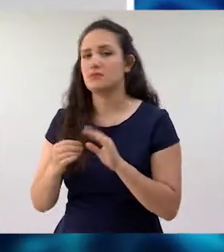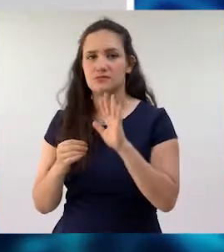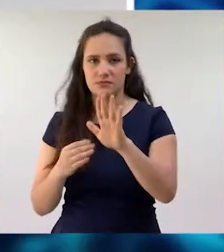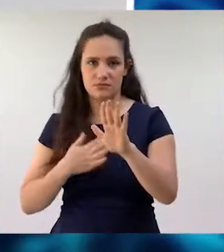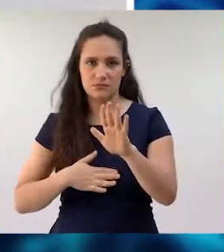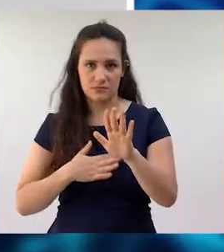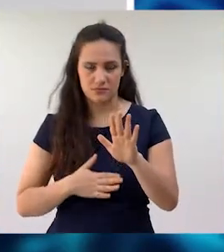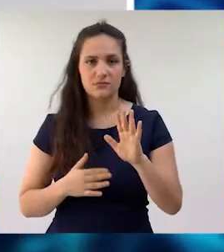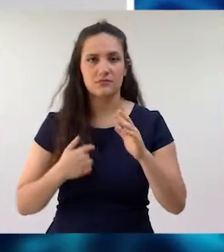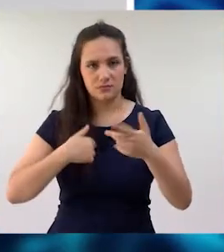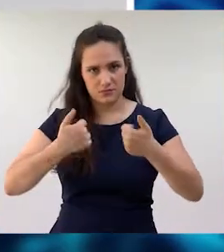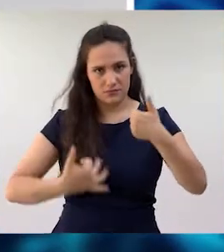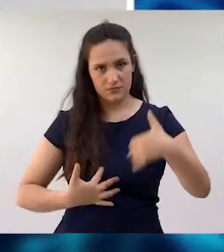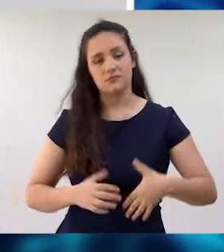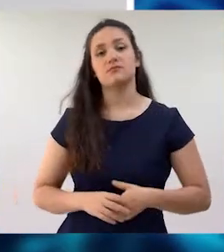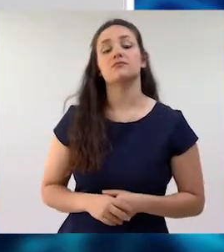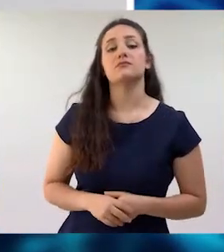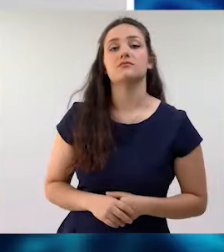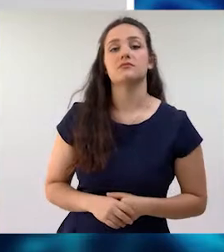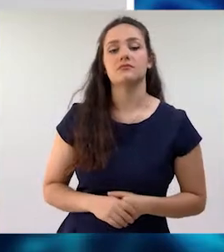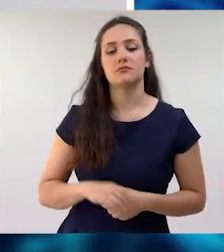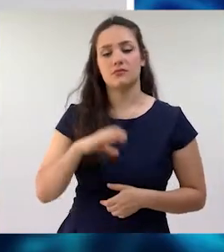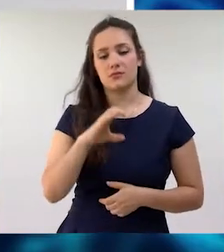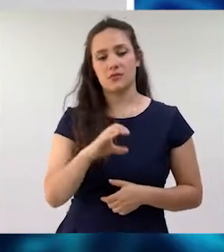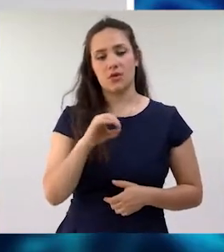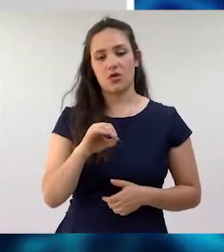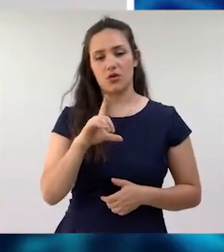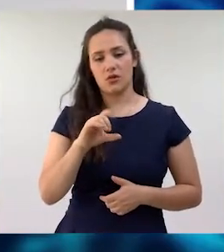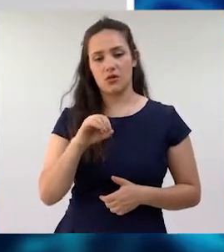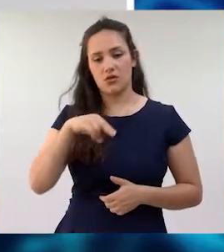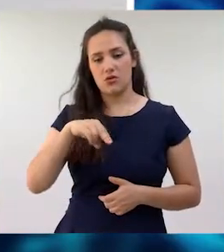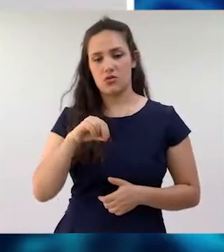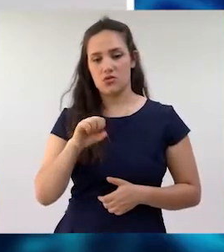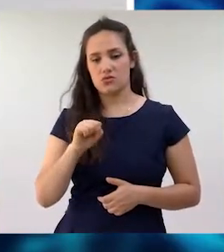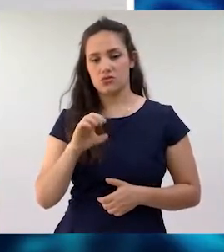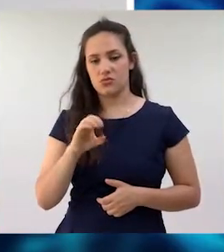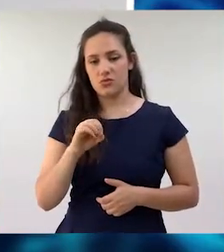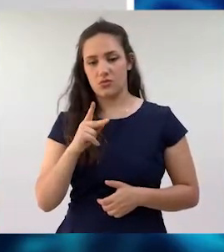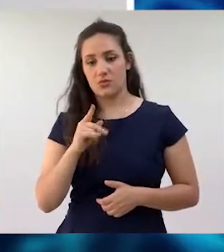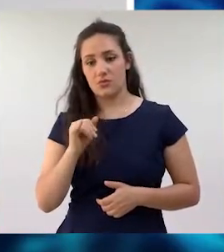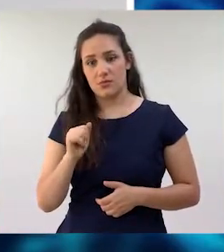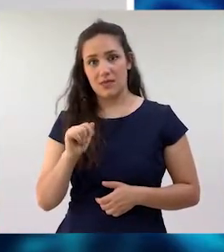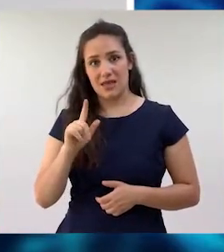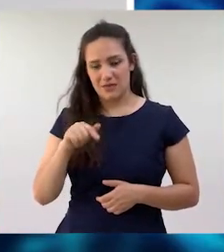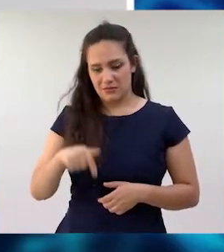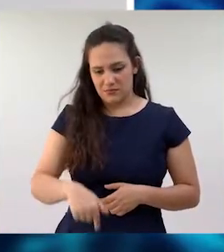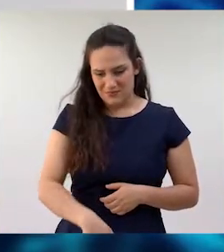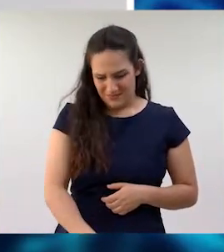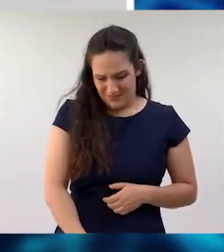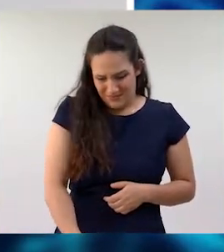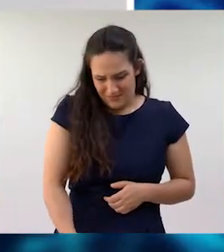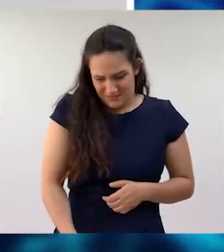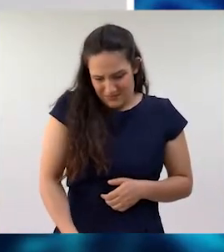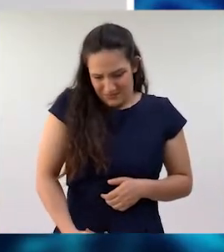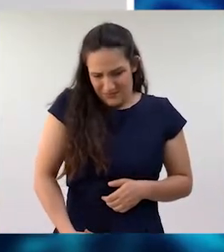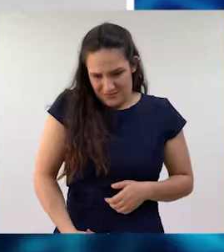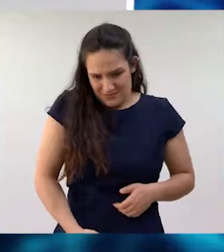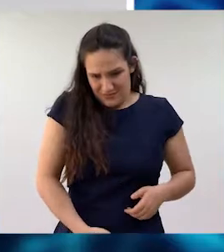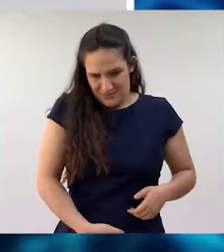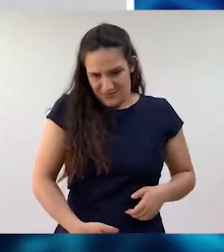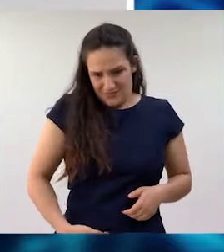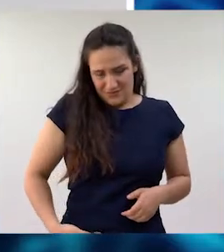ruim na colonoscopia? E eu já falo depois sobre esses métodos. A colonoscopia vai olhar o intestino por dentro. Ela é